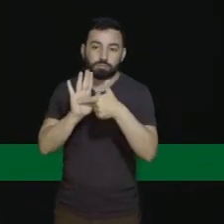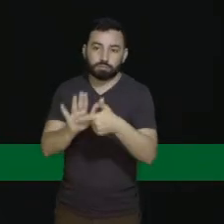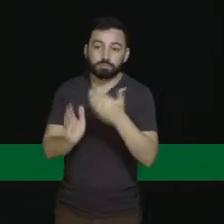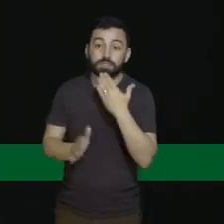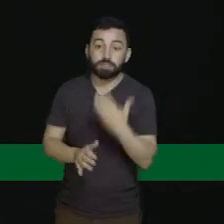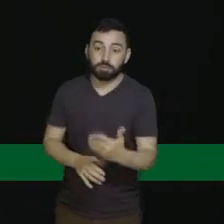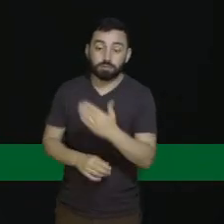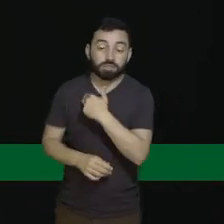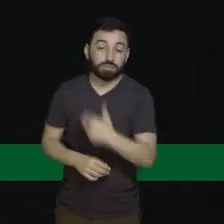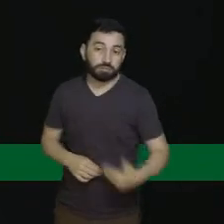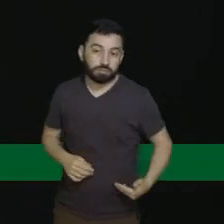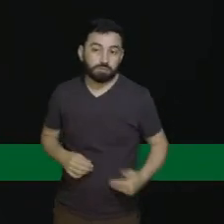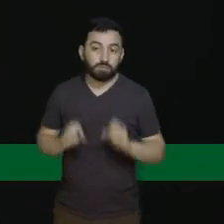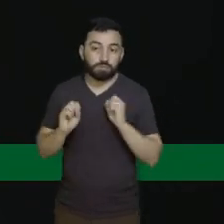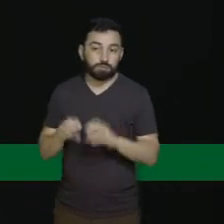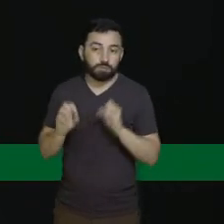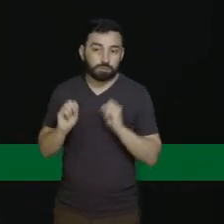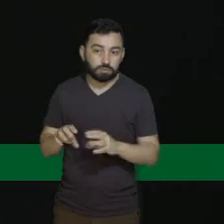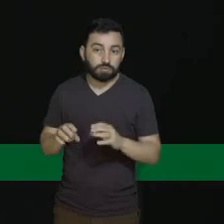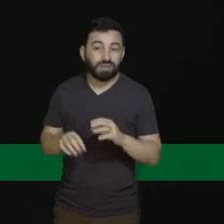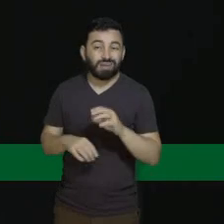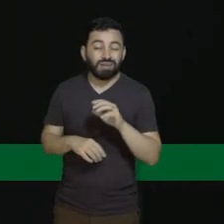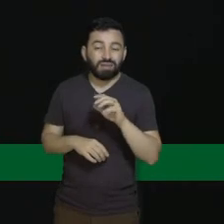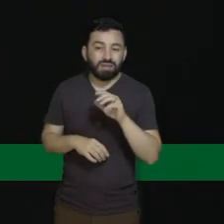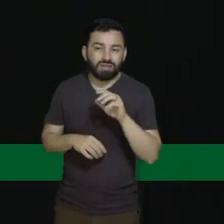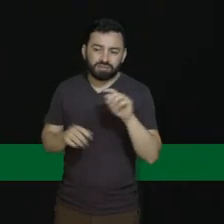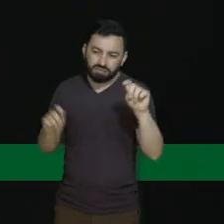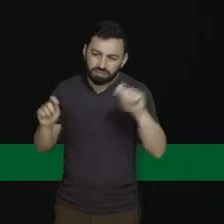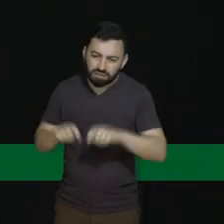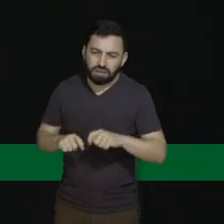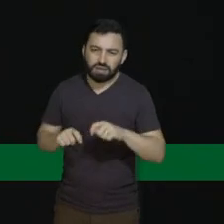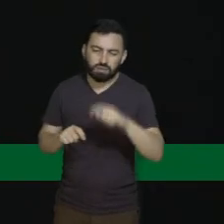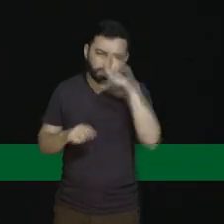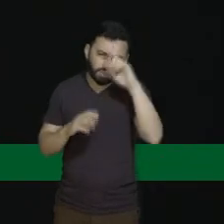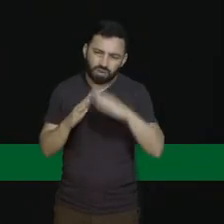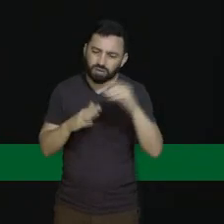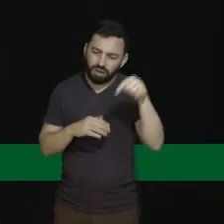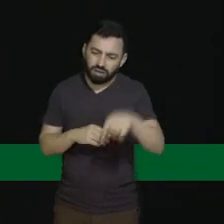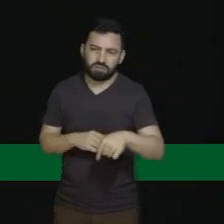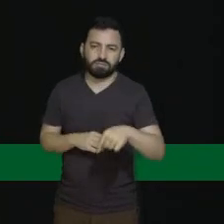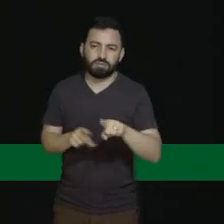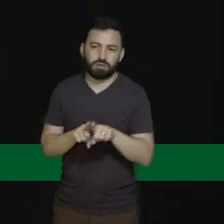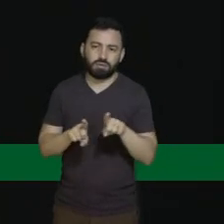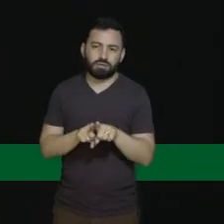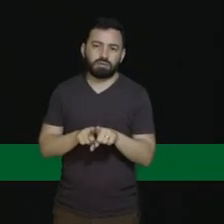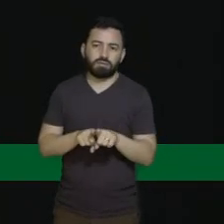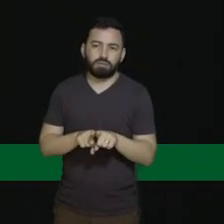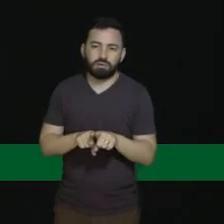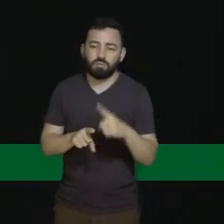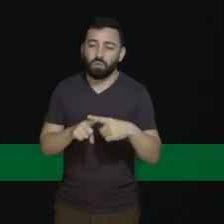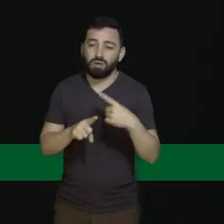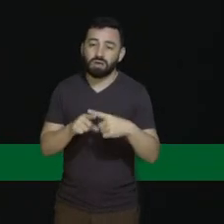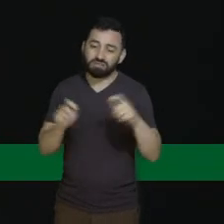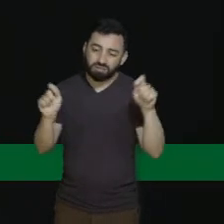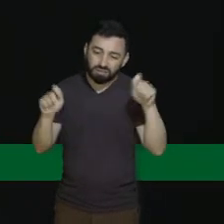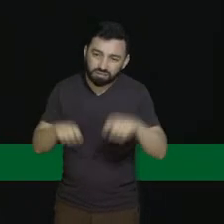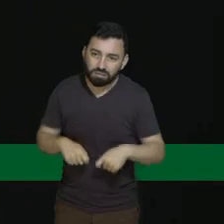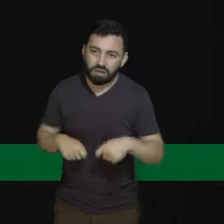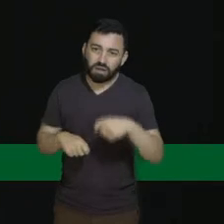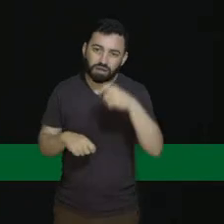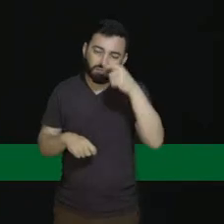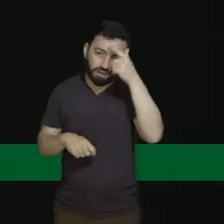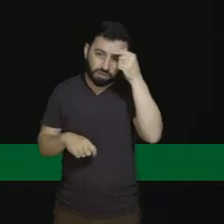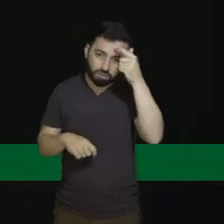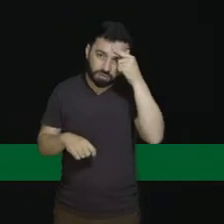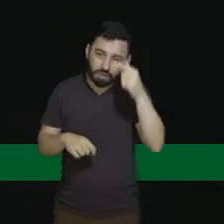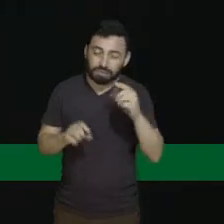ministro da Educação para que a gente tenha este hospital aqui, o que permitirá à universidade formar um centro de